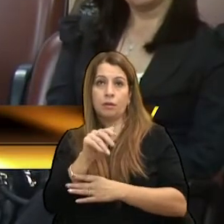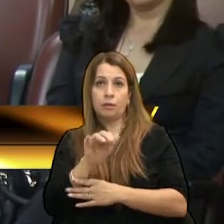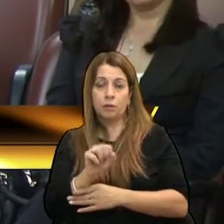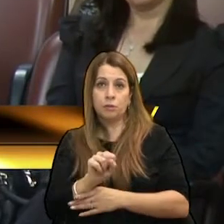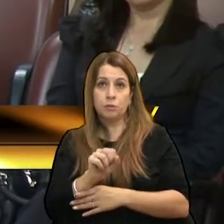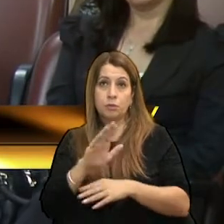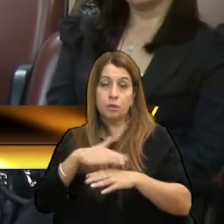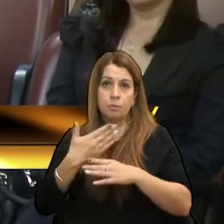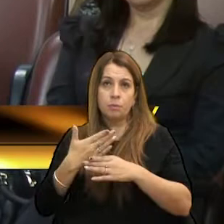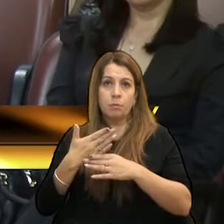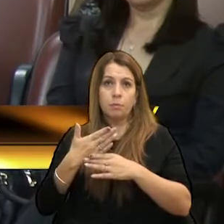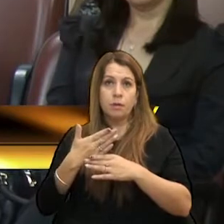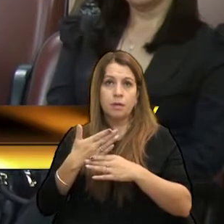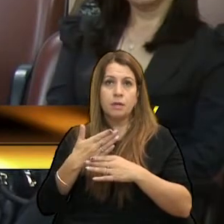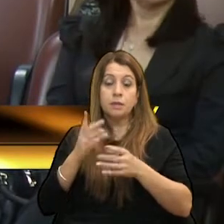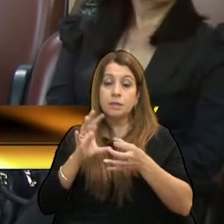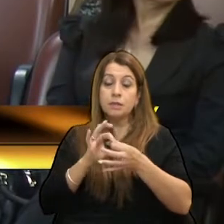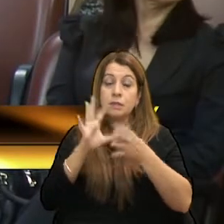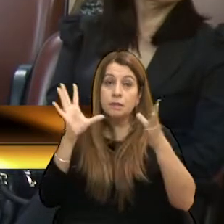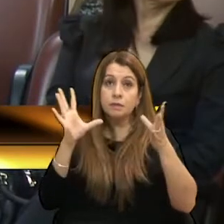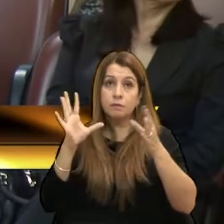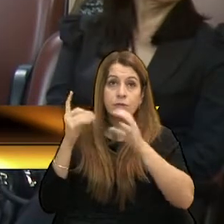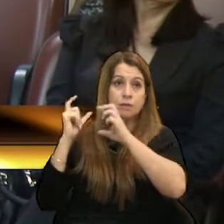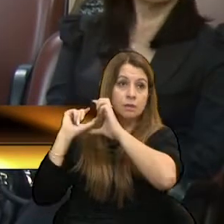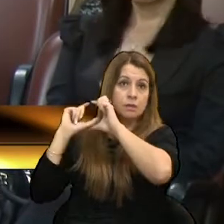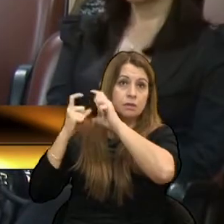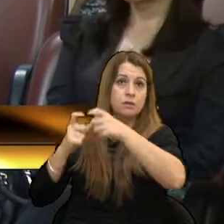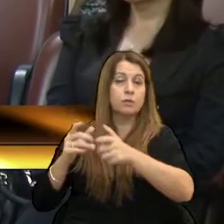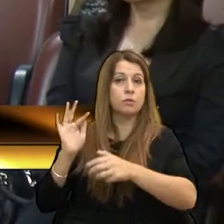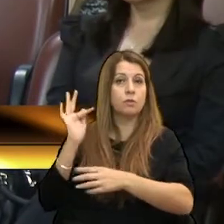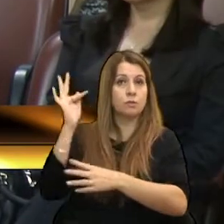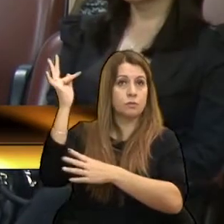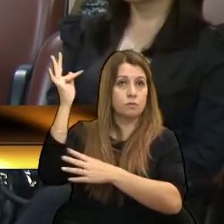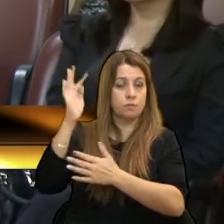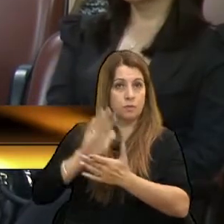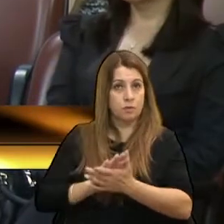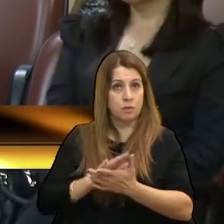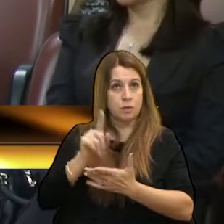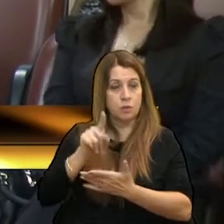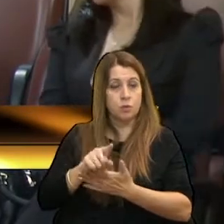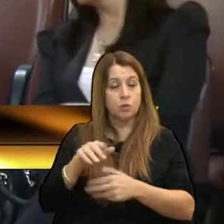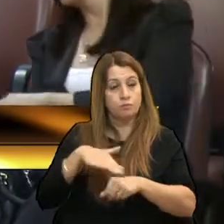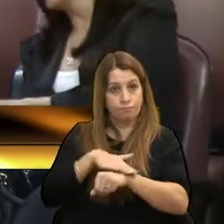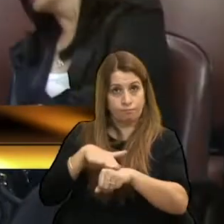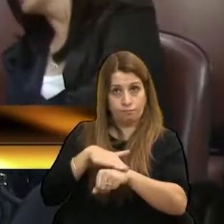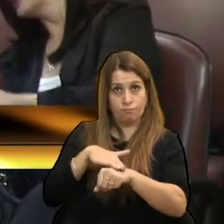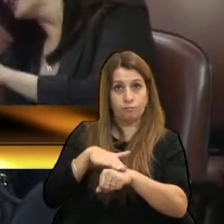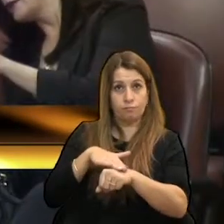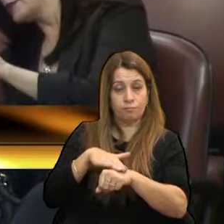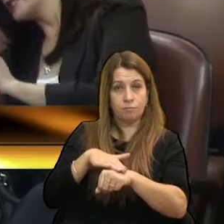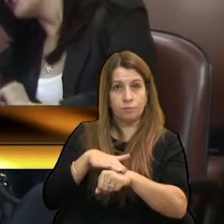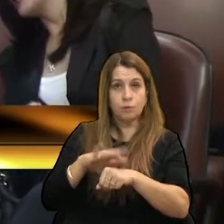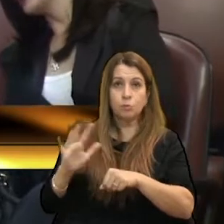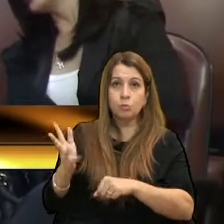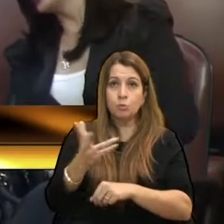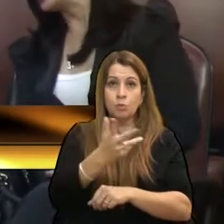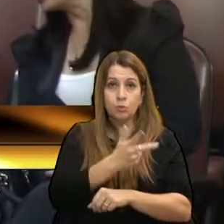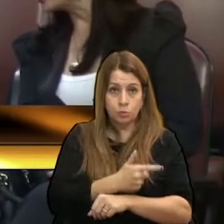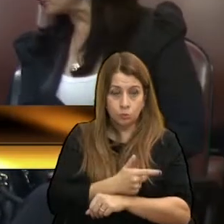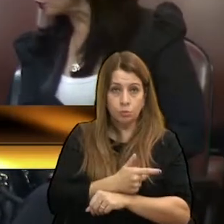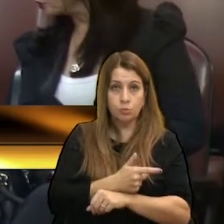mais fecundamente livres da tradição filosófica, o diálogo. Por tudo